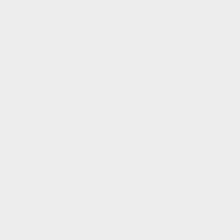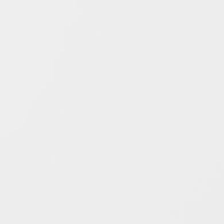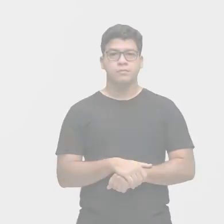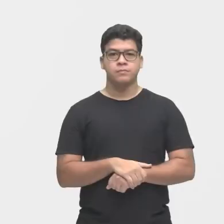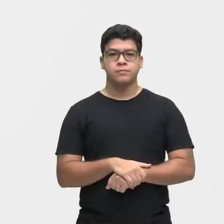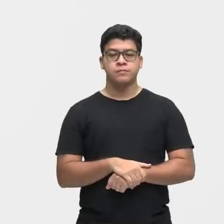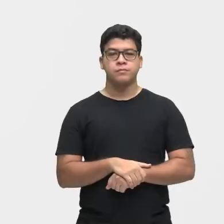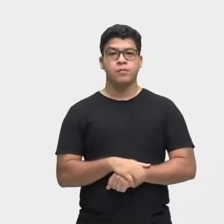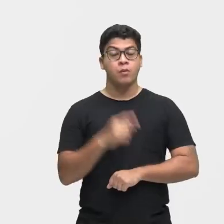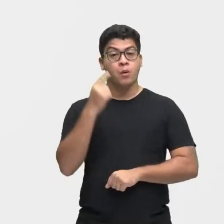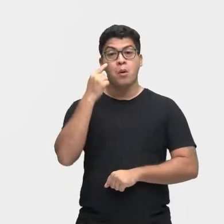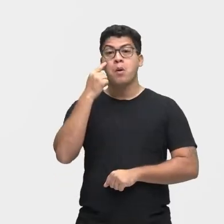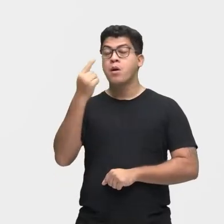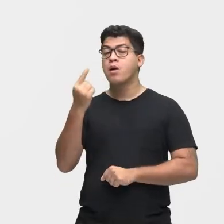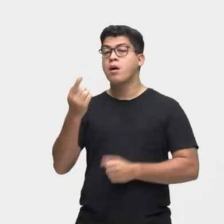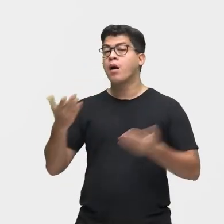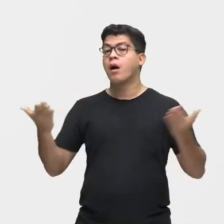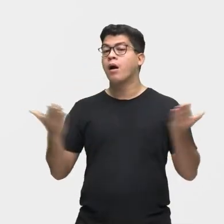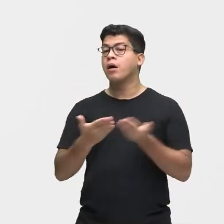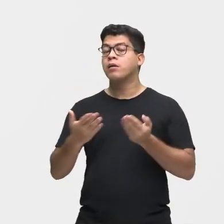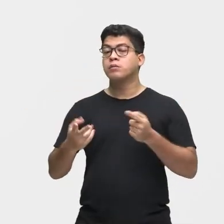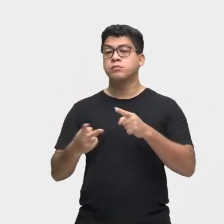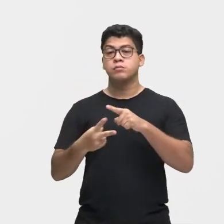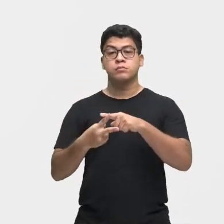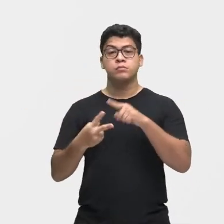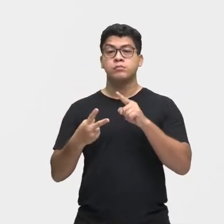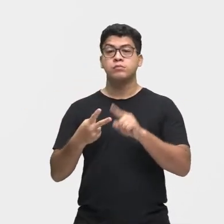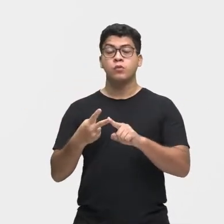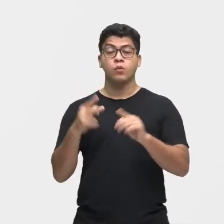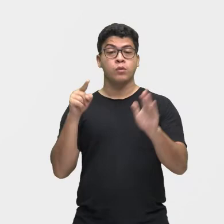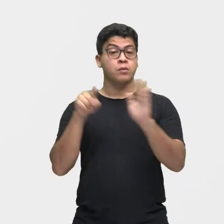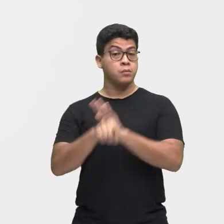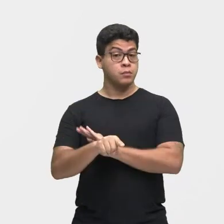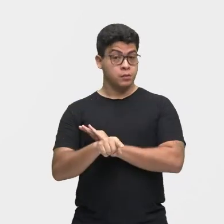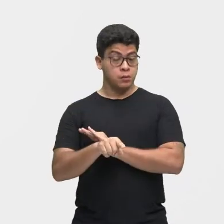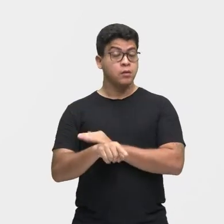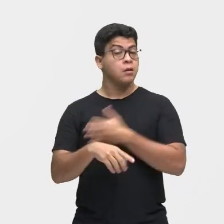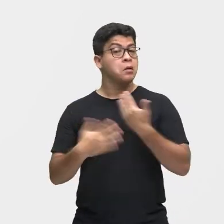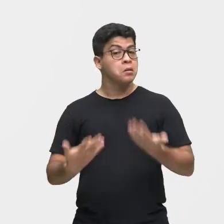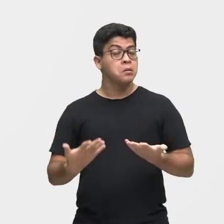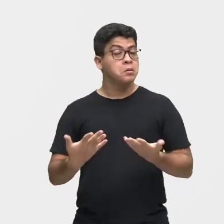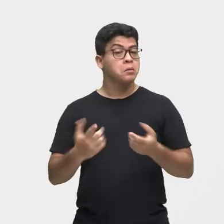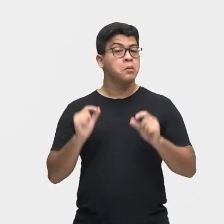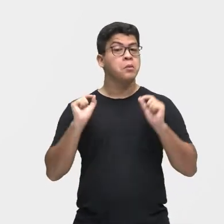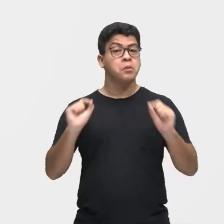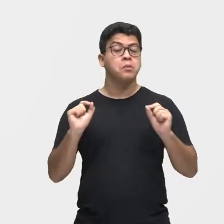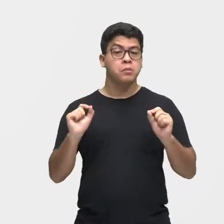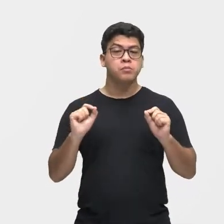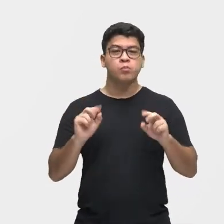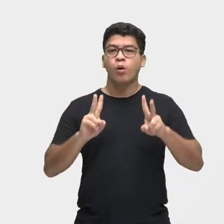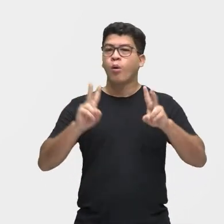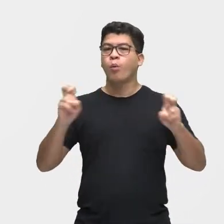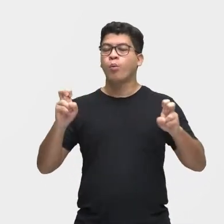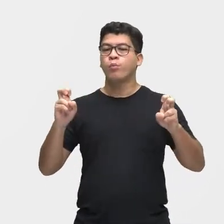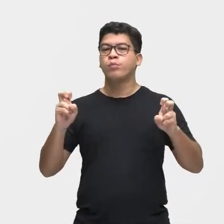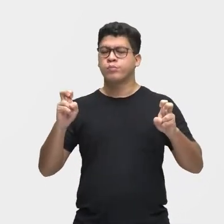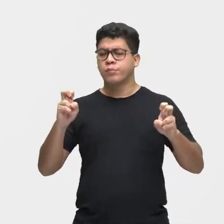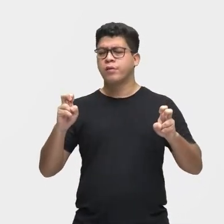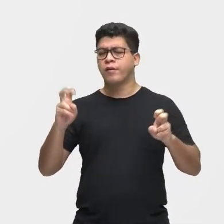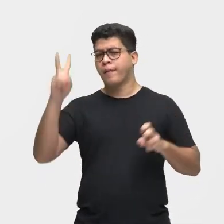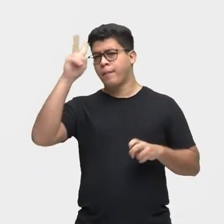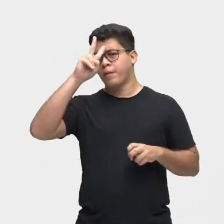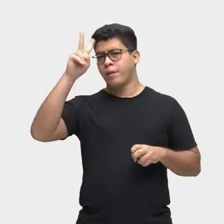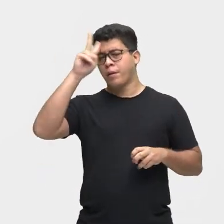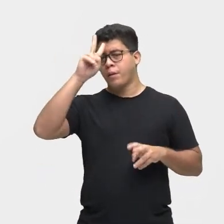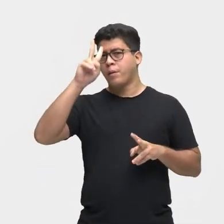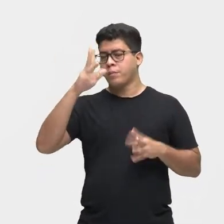Trago para vocês aqui duas questões, tá certo? Que vão falar aí um pouco mais, nos lembrar de momentos da